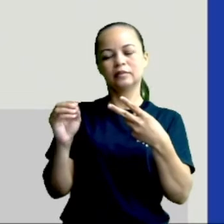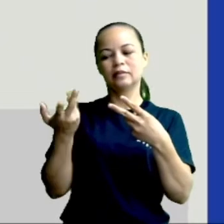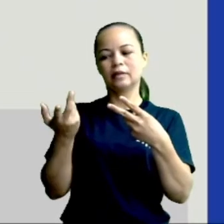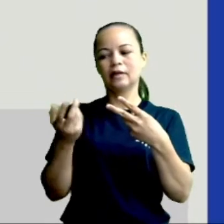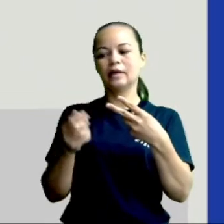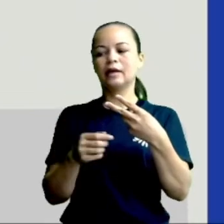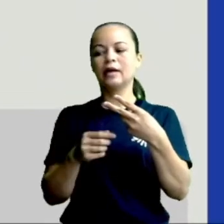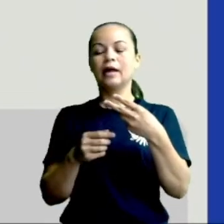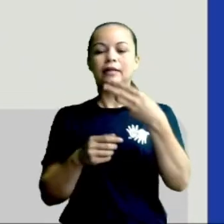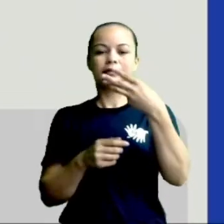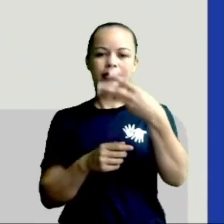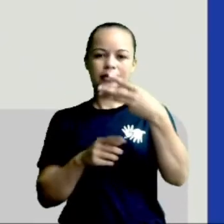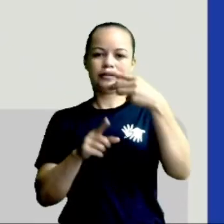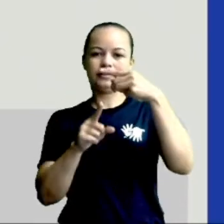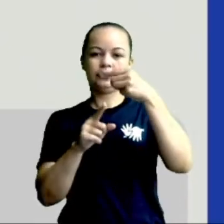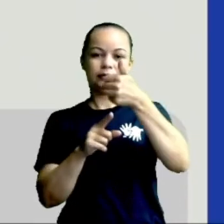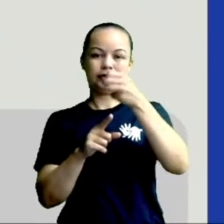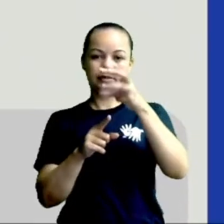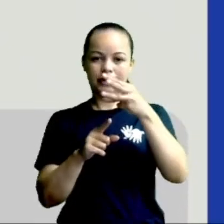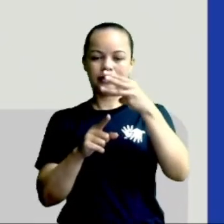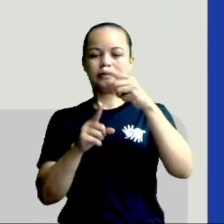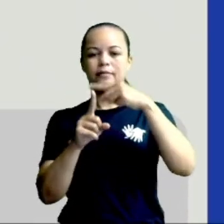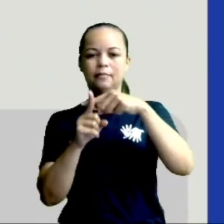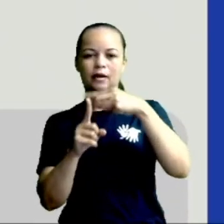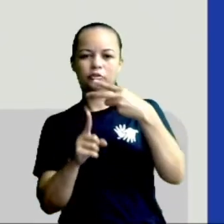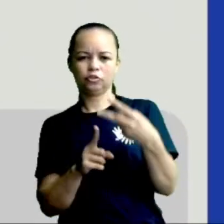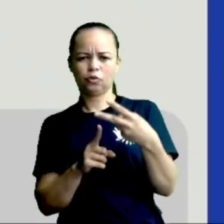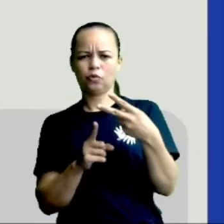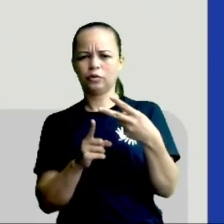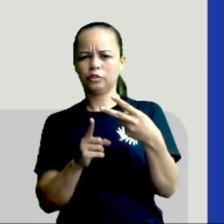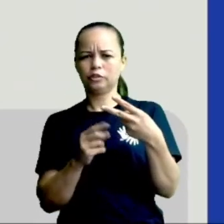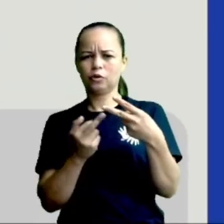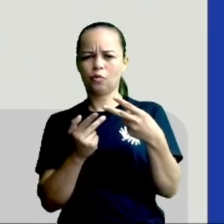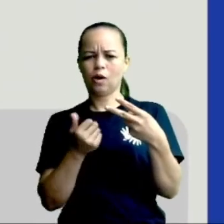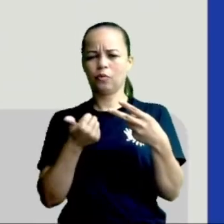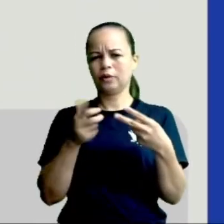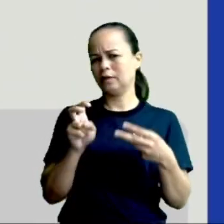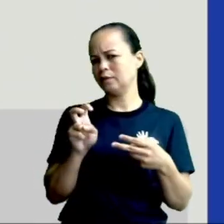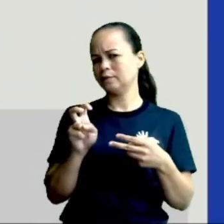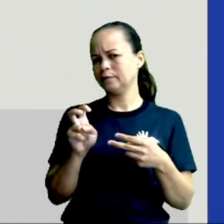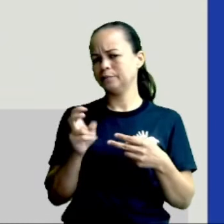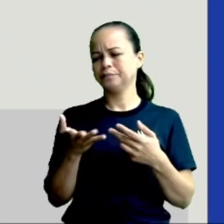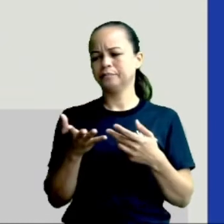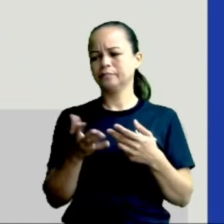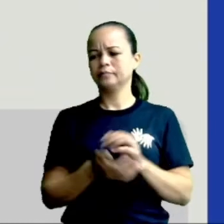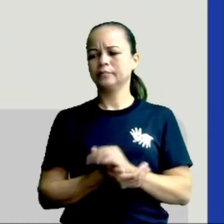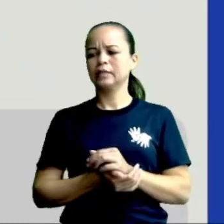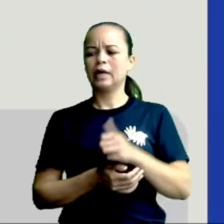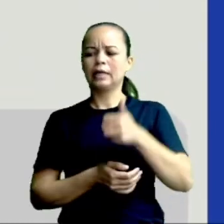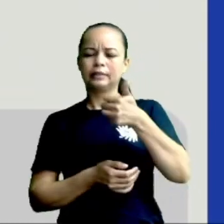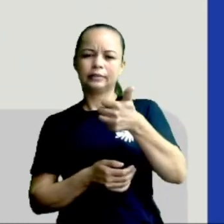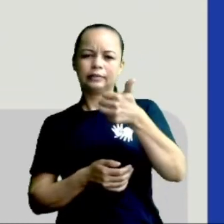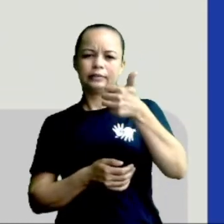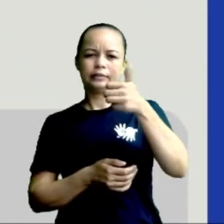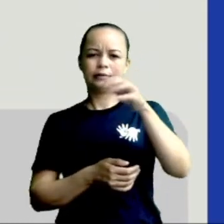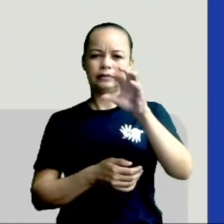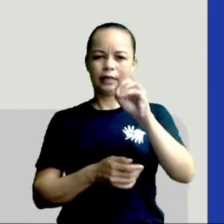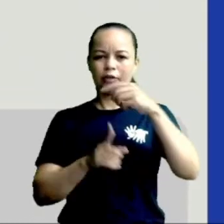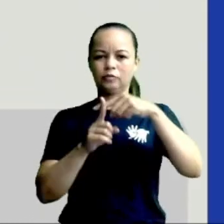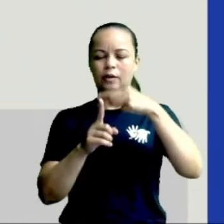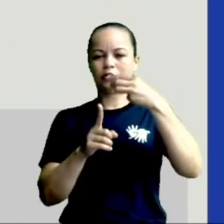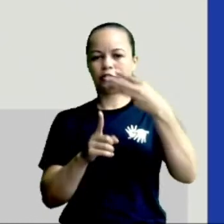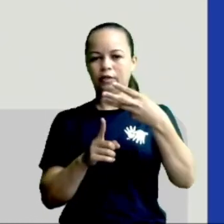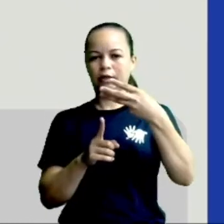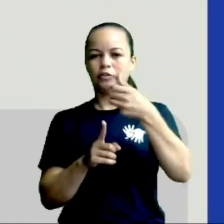13 mais dois vai me dar quanto e o professora das mais 13 mais dois